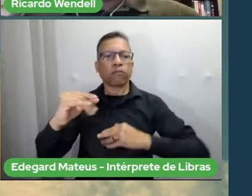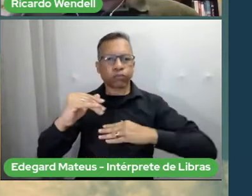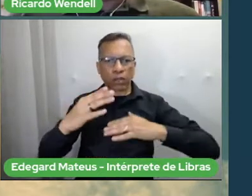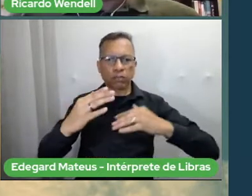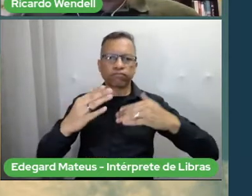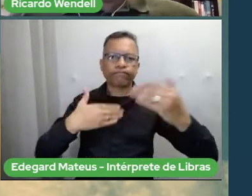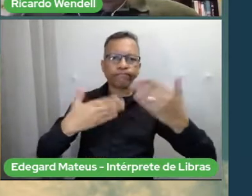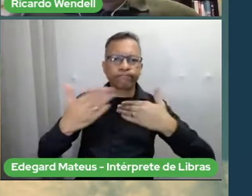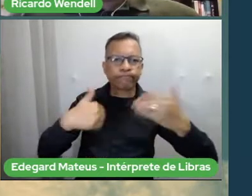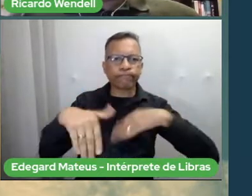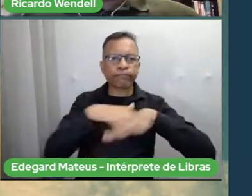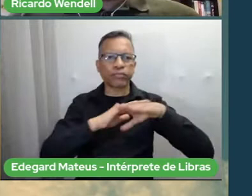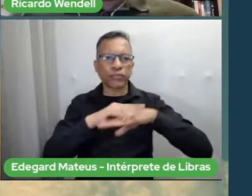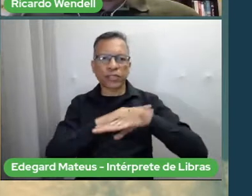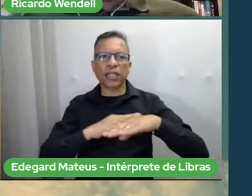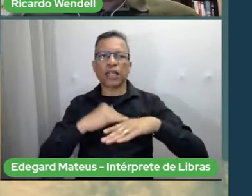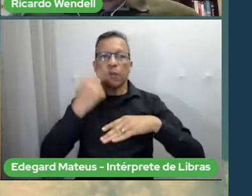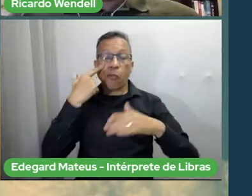vários projetos.